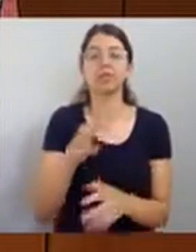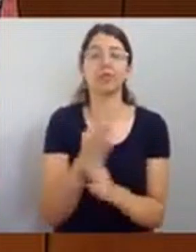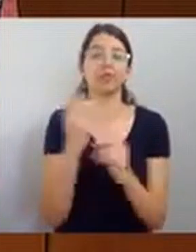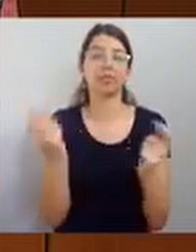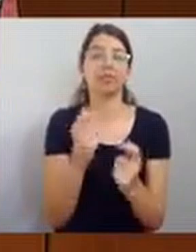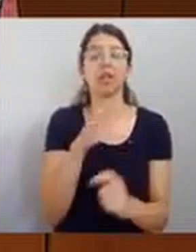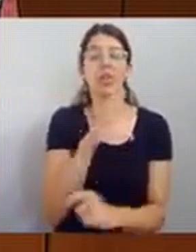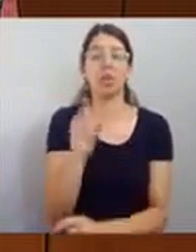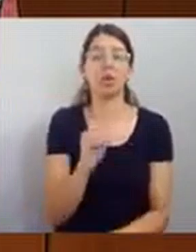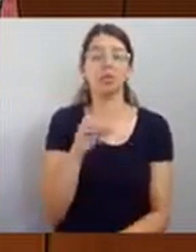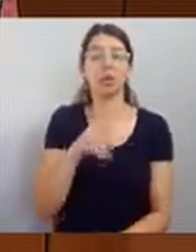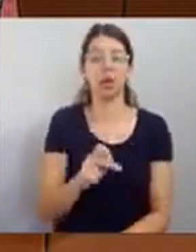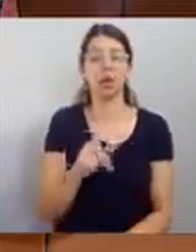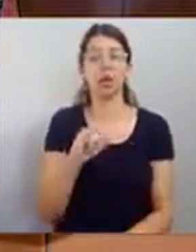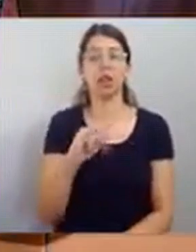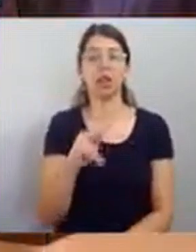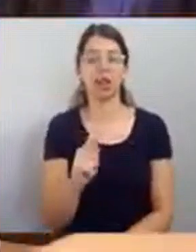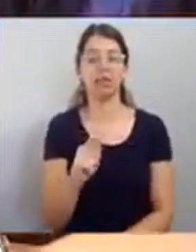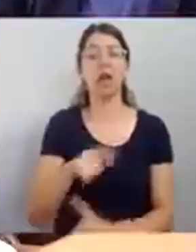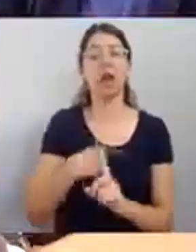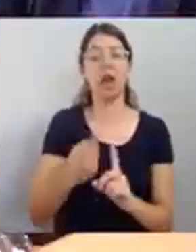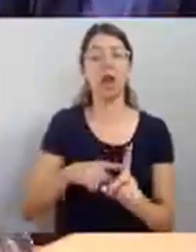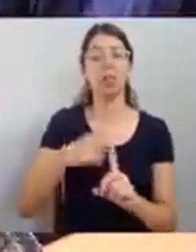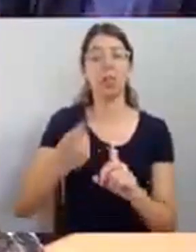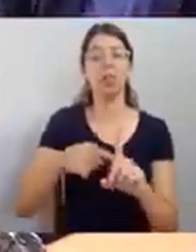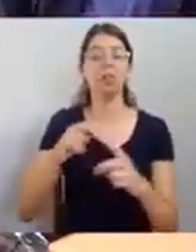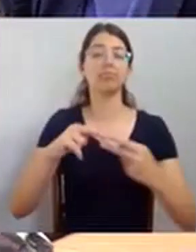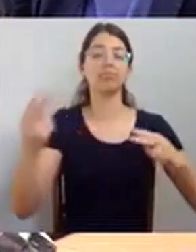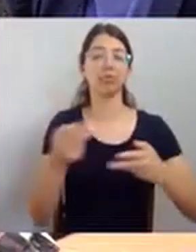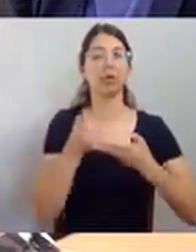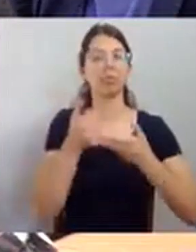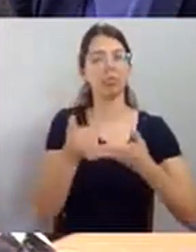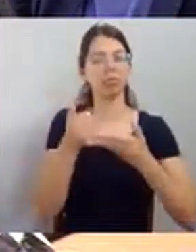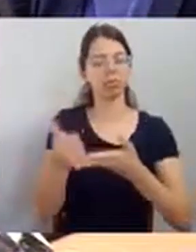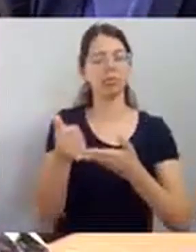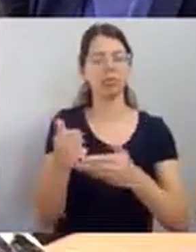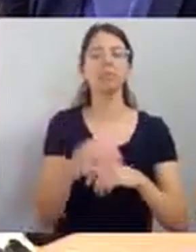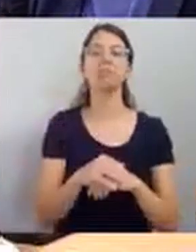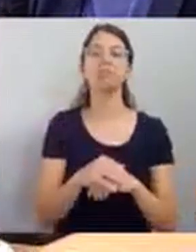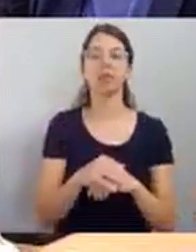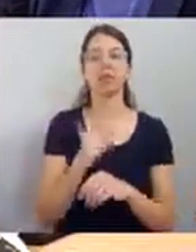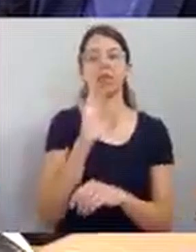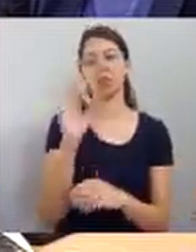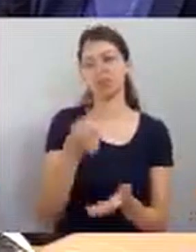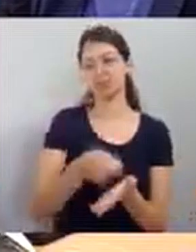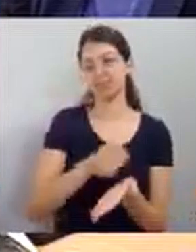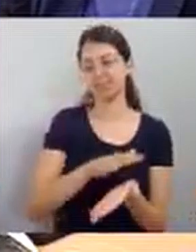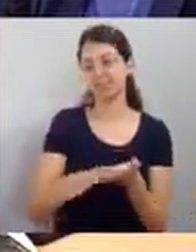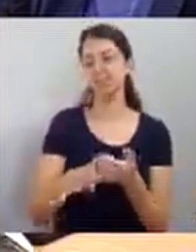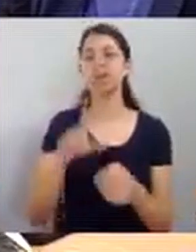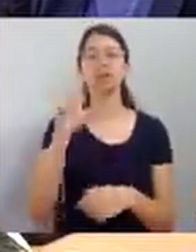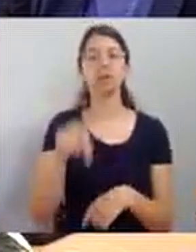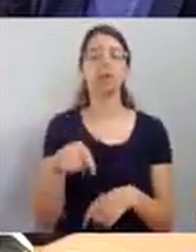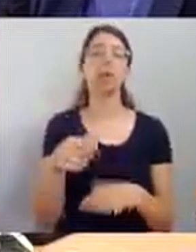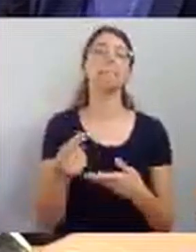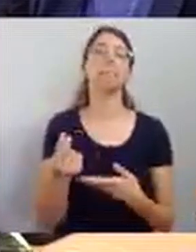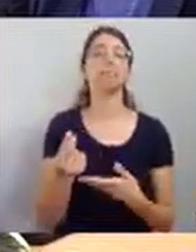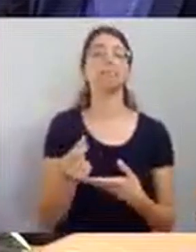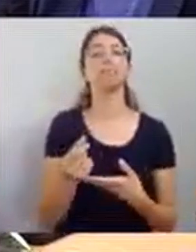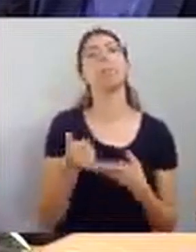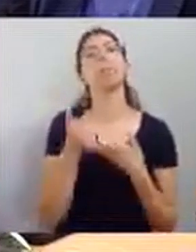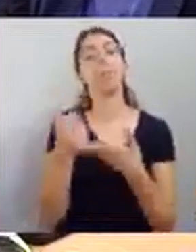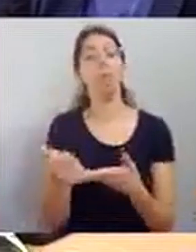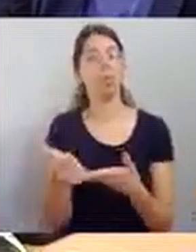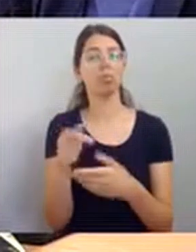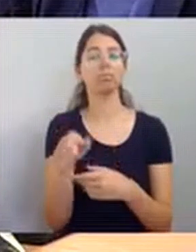Evento que tem contado ano após ano com o apoio do município de Oeiras, sempre com isenções de taxa e com participações financeiras, já para